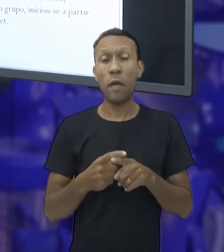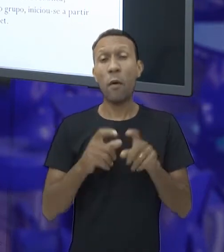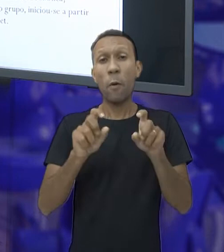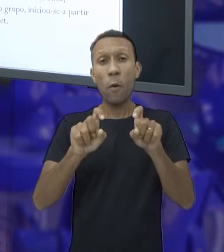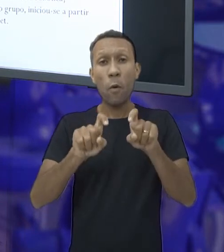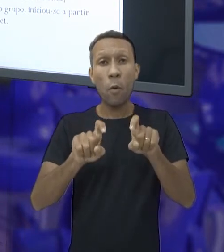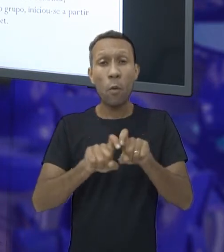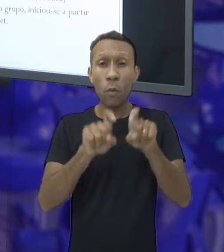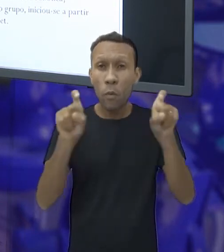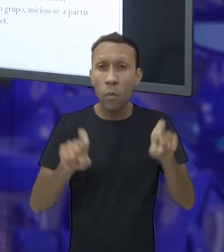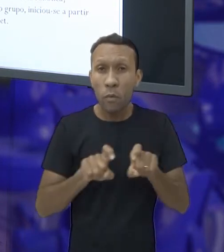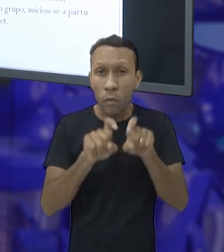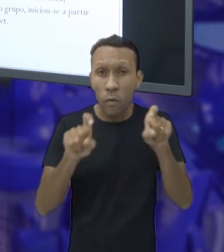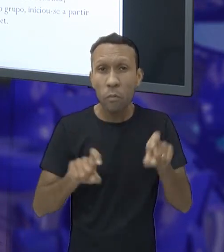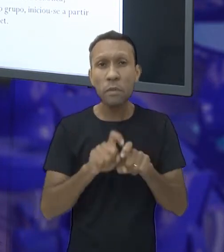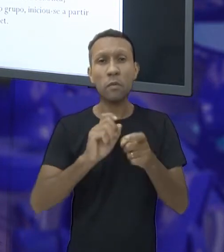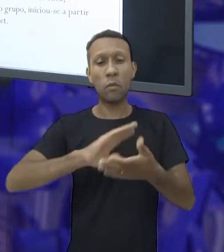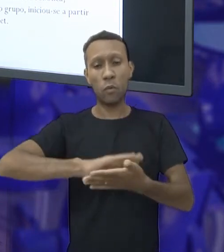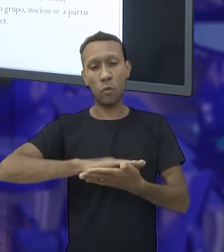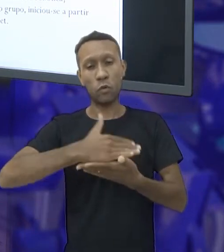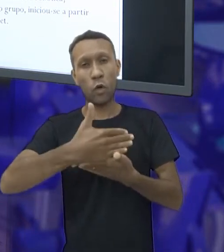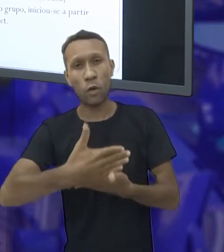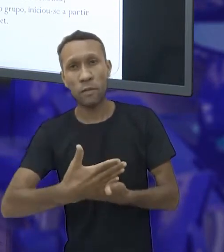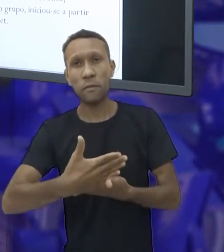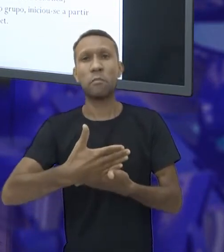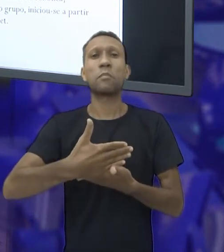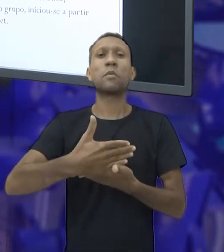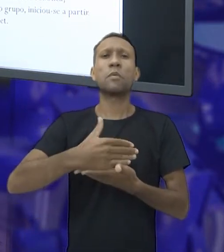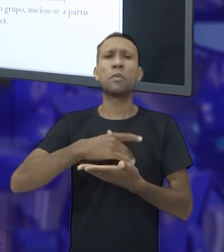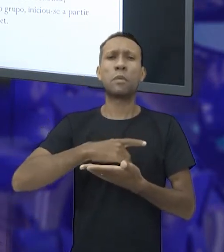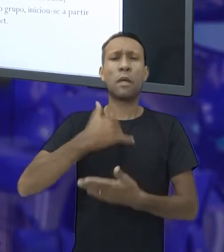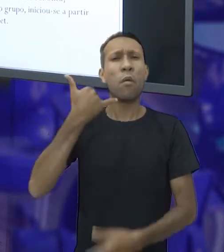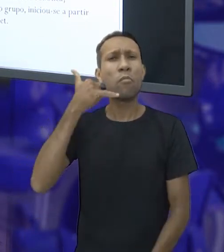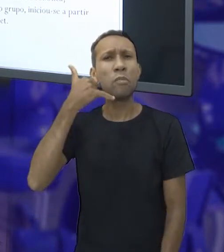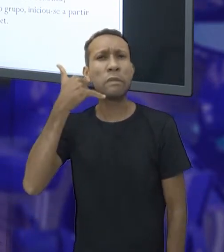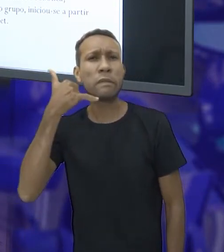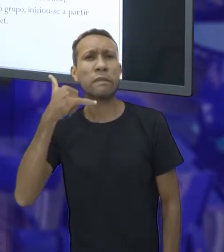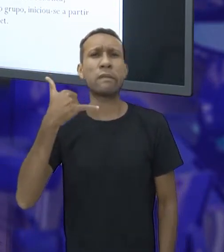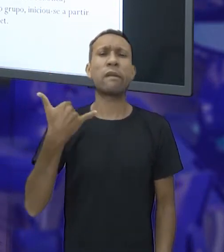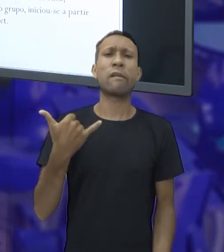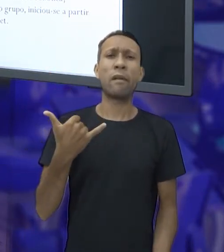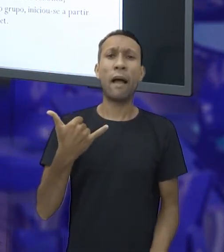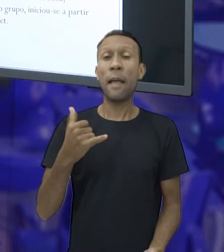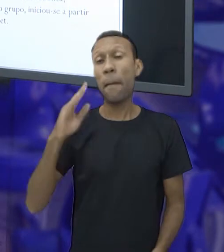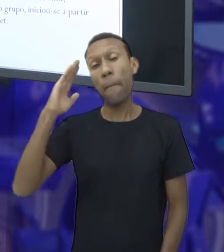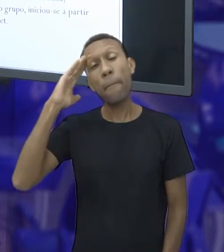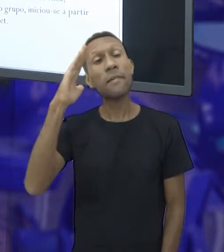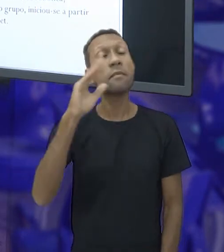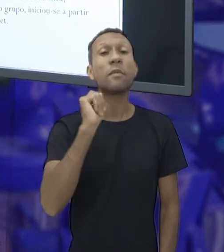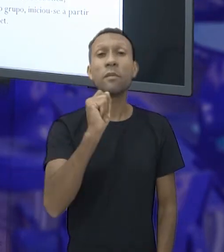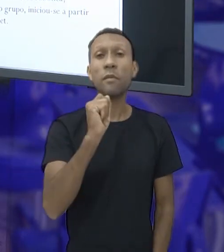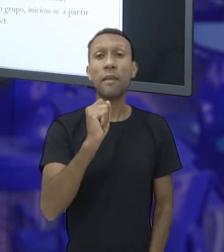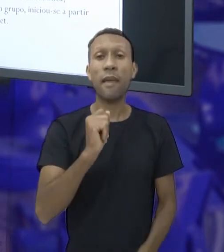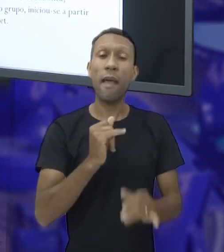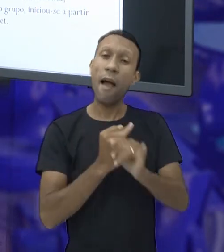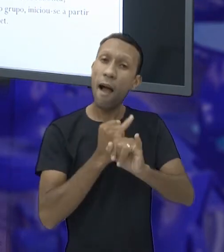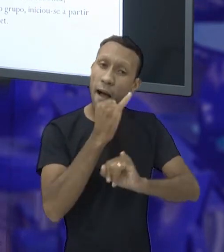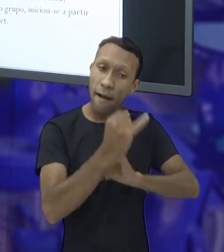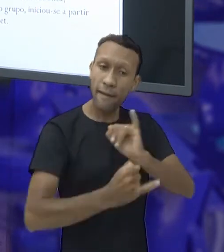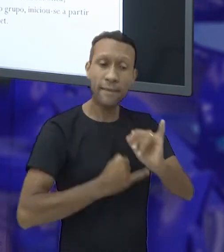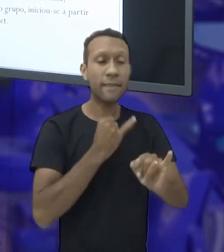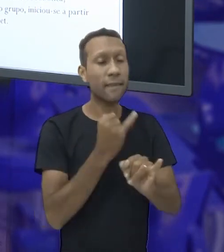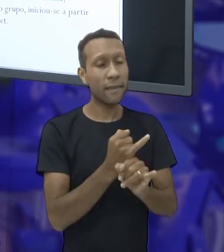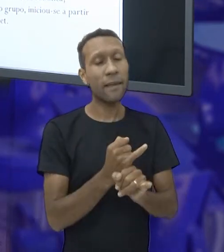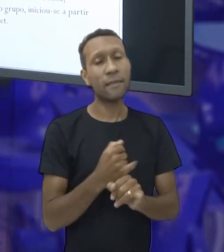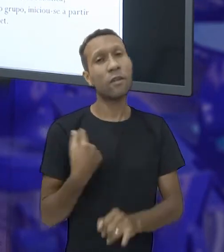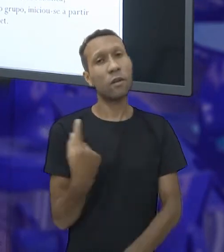computador, o notebook, o desktop, o celular e principalmente a internet são as nossas grandes ferramentas. E